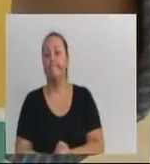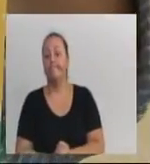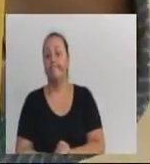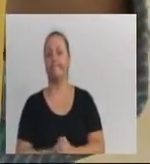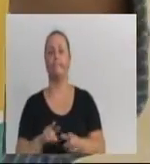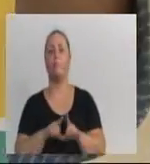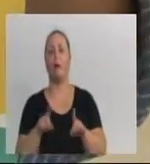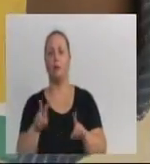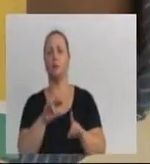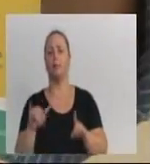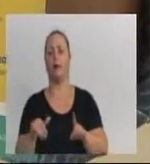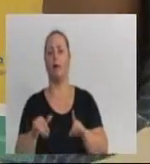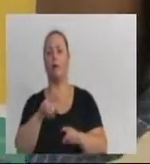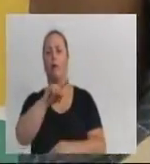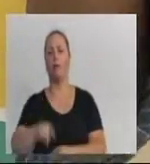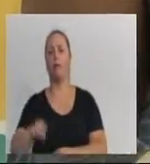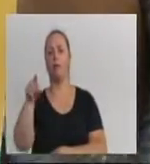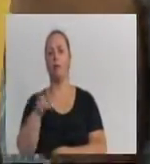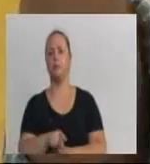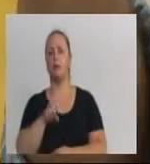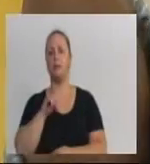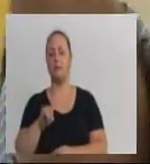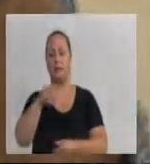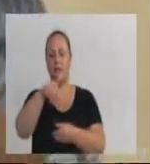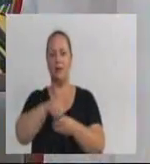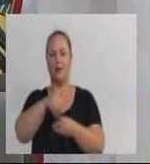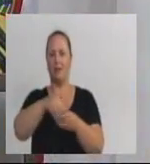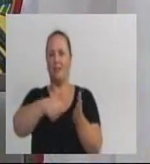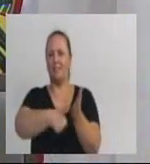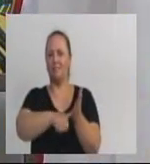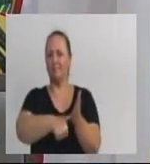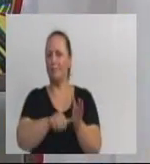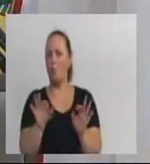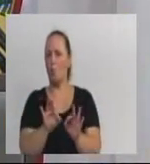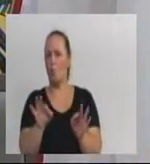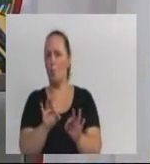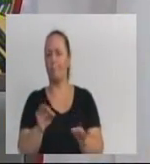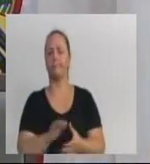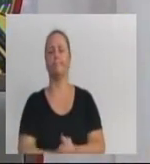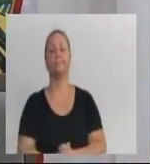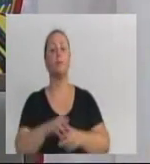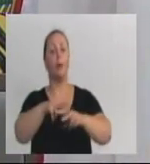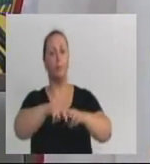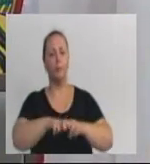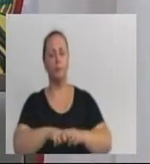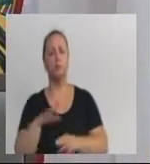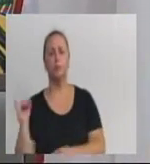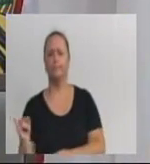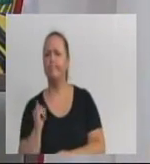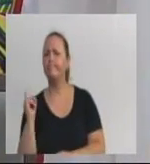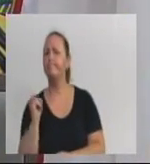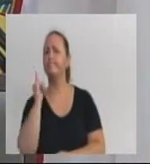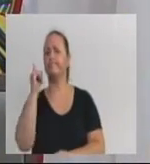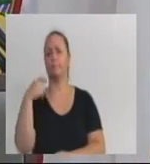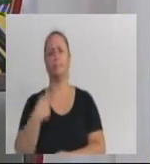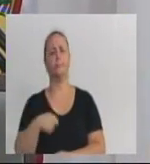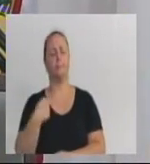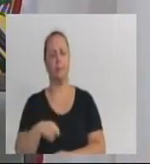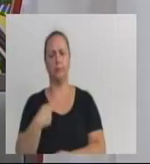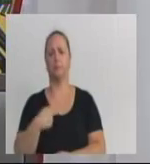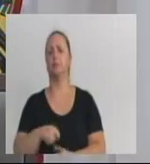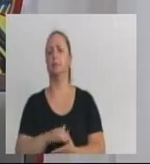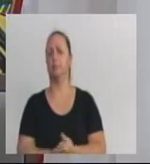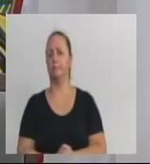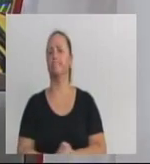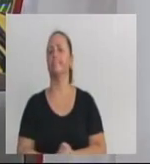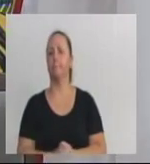ela vai ser cancelada e bloqueada. Então é importante que as pessoas se atenham à importância do recadastramento e do que isso significa para o seu